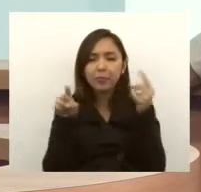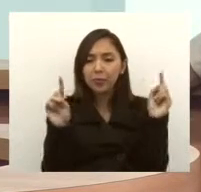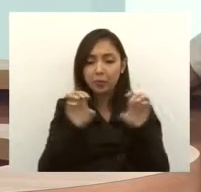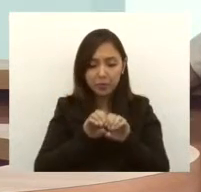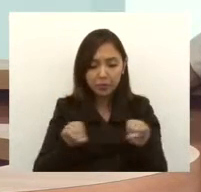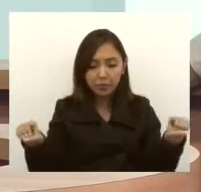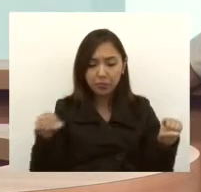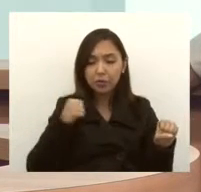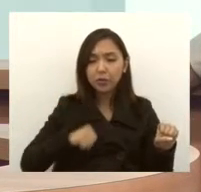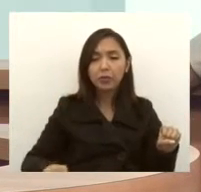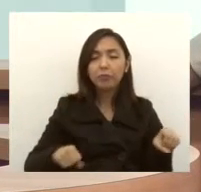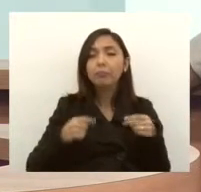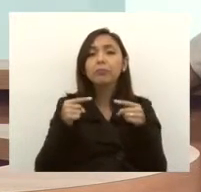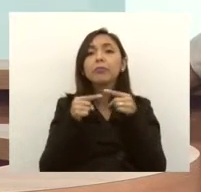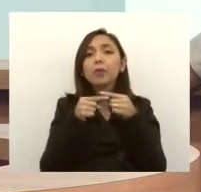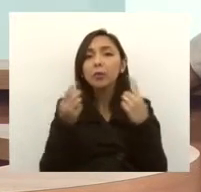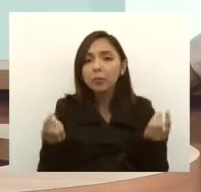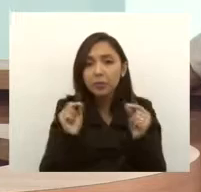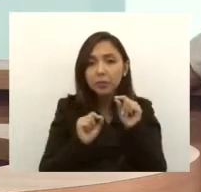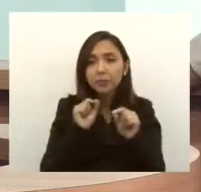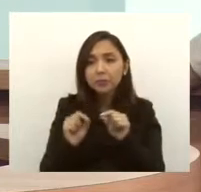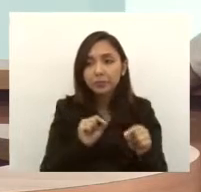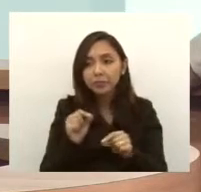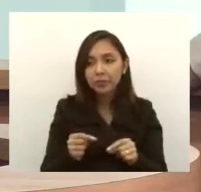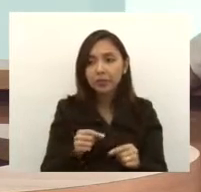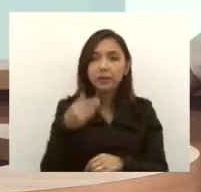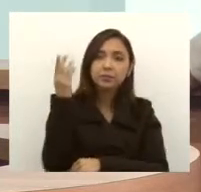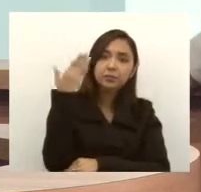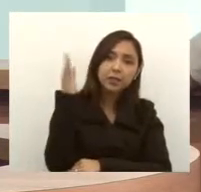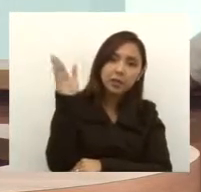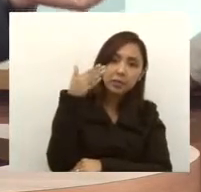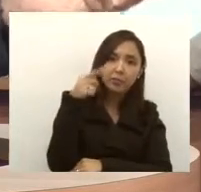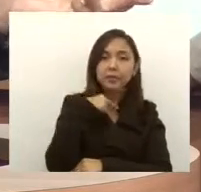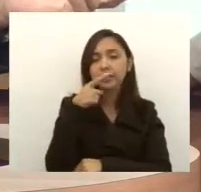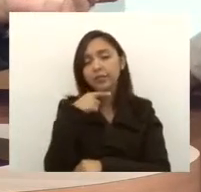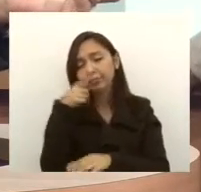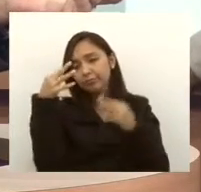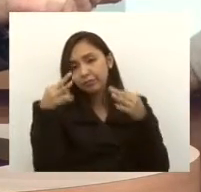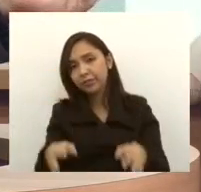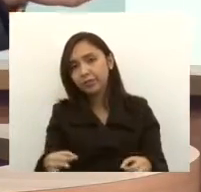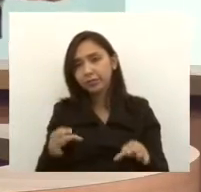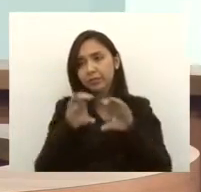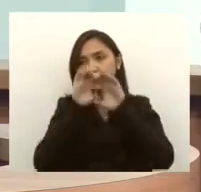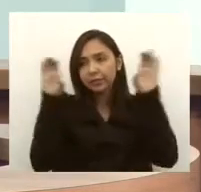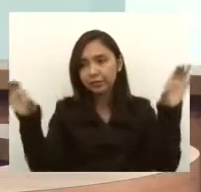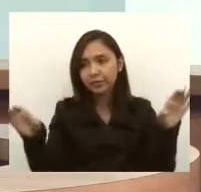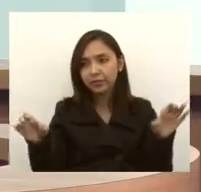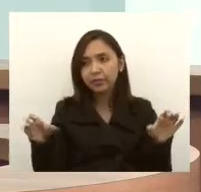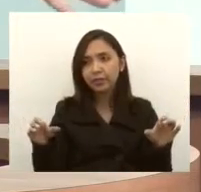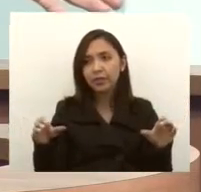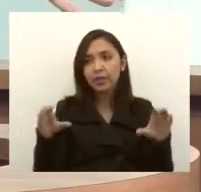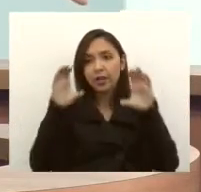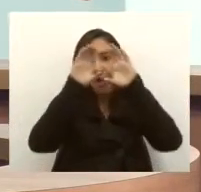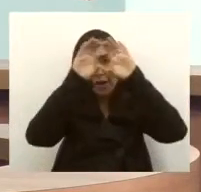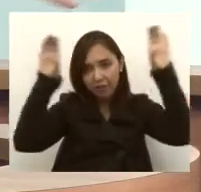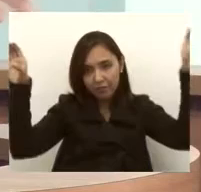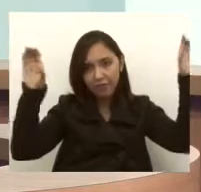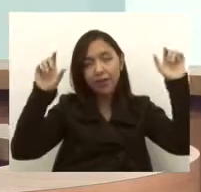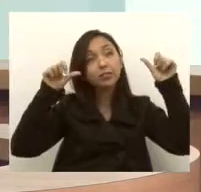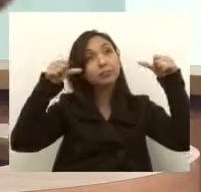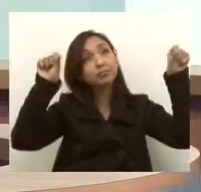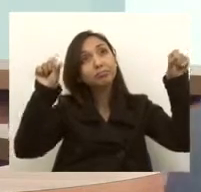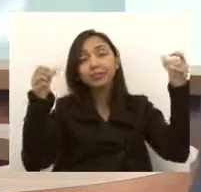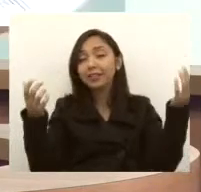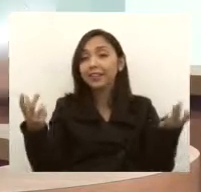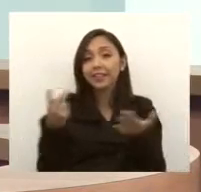de esgoto? É a bandeira que não deu certo? É a faixa que está mal colocada? O